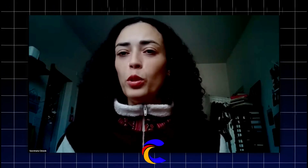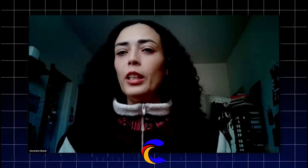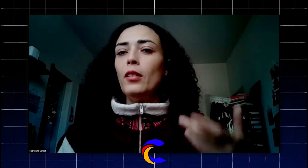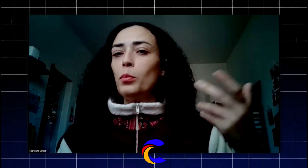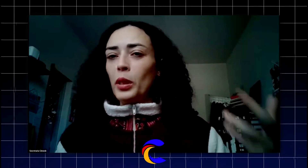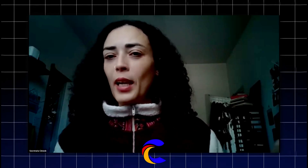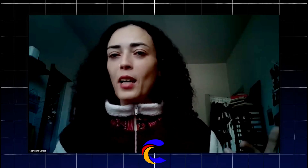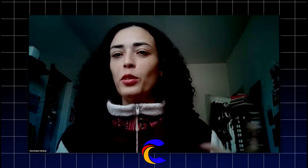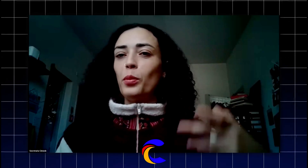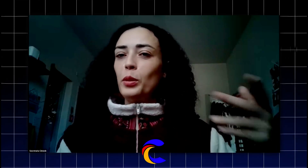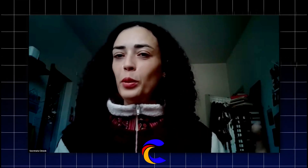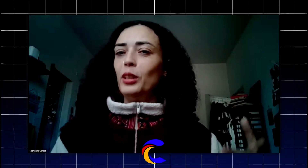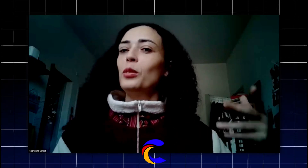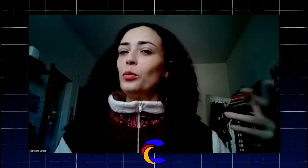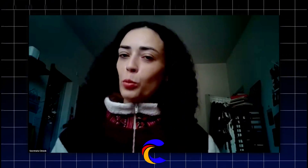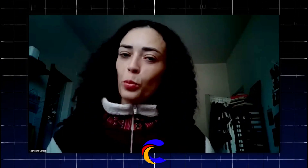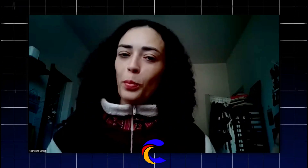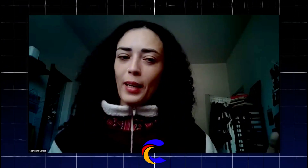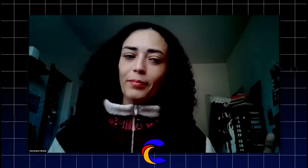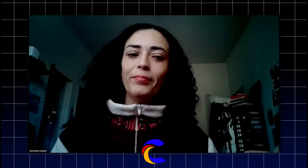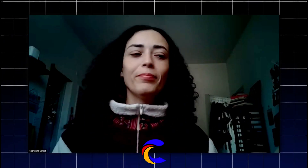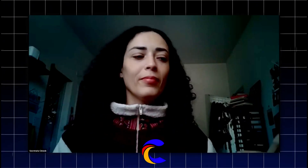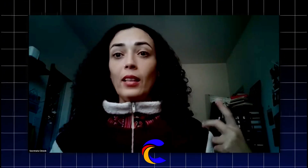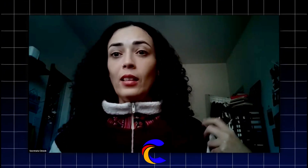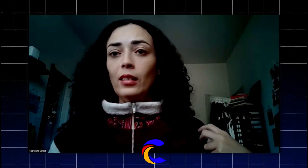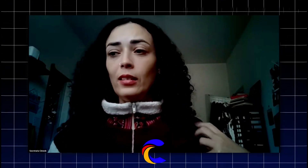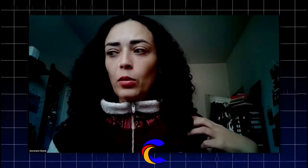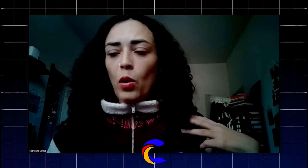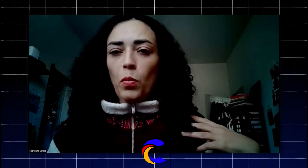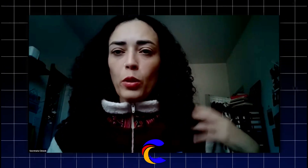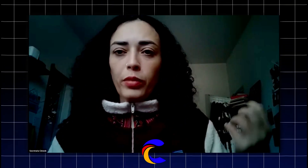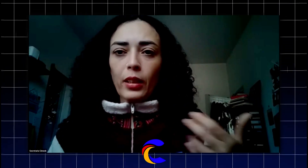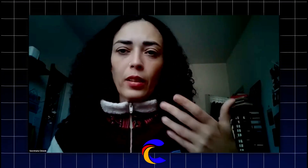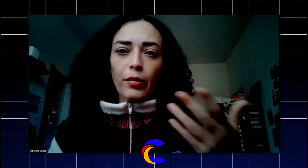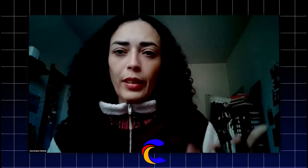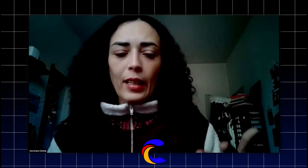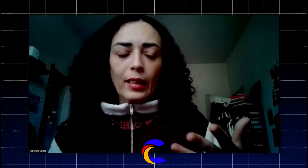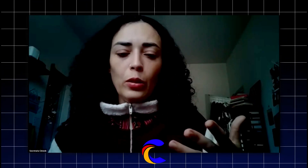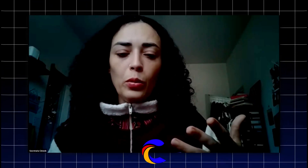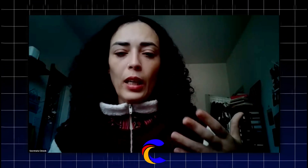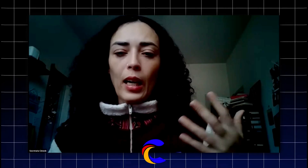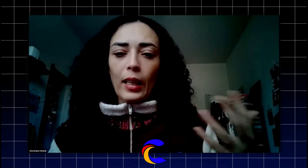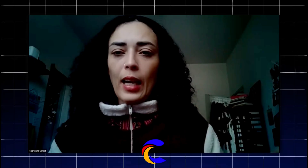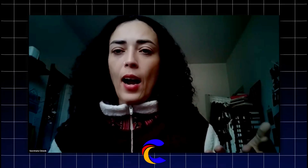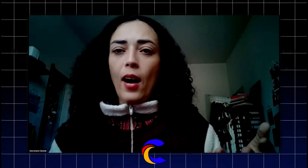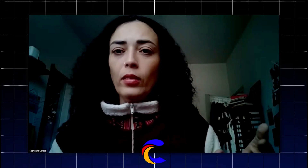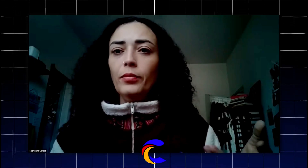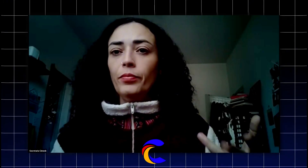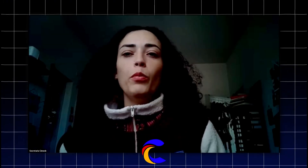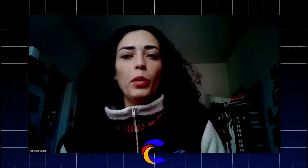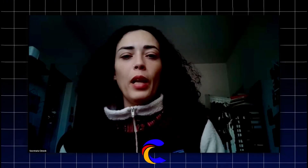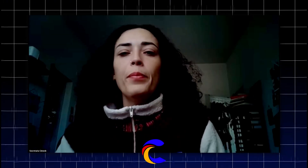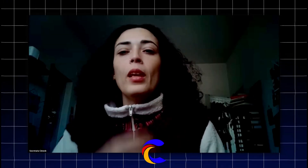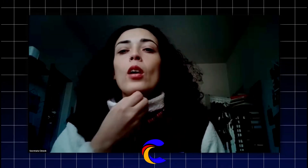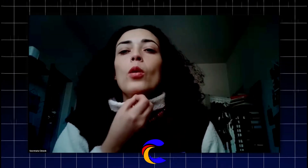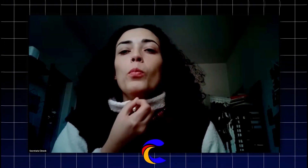dar um bom dia, uma boa tarde, uma boa noite, tudo bem. E aí, tendo alguma dúvida, eu finalizo aqui a aula.